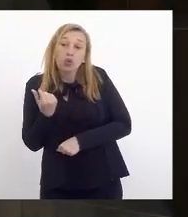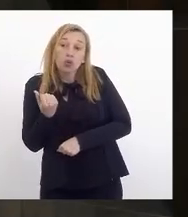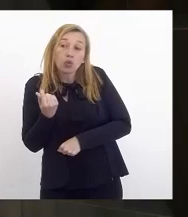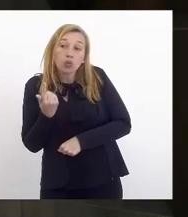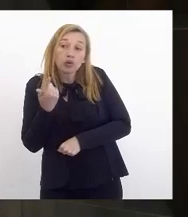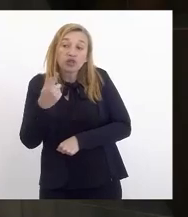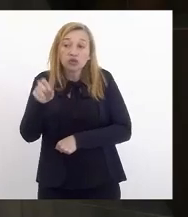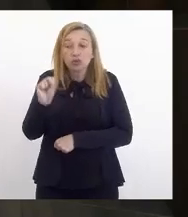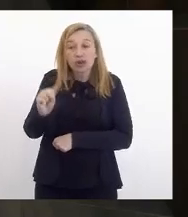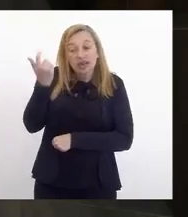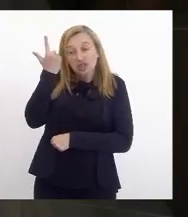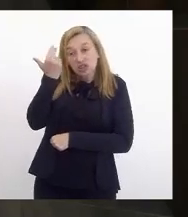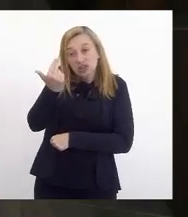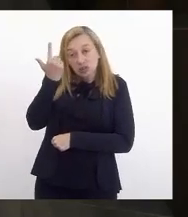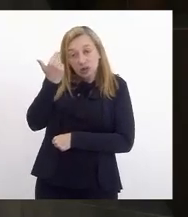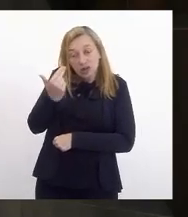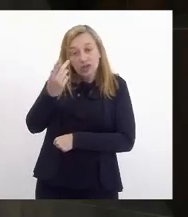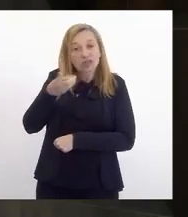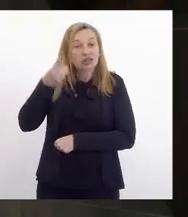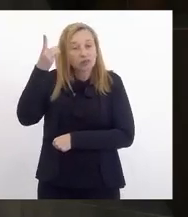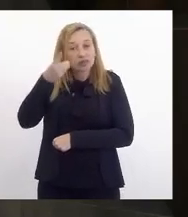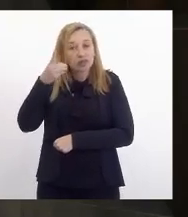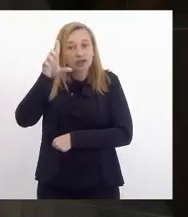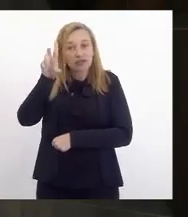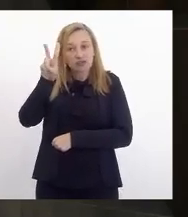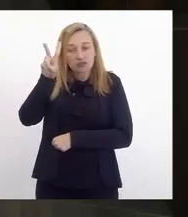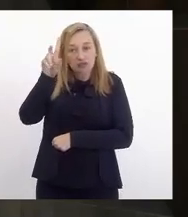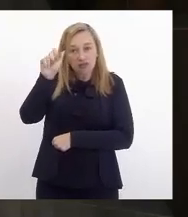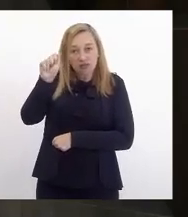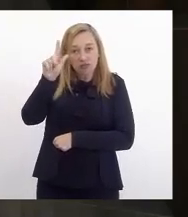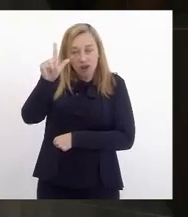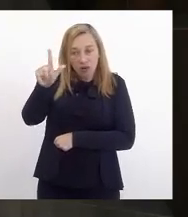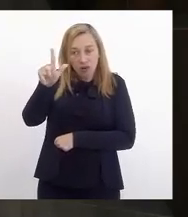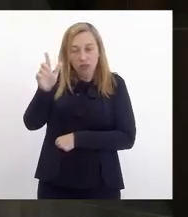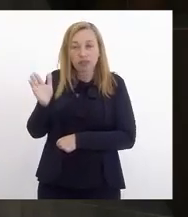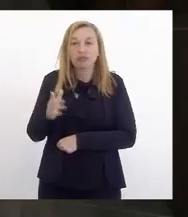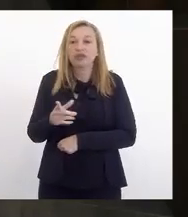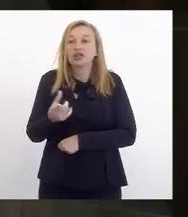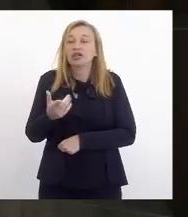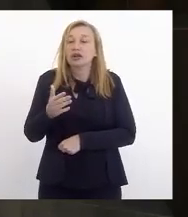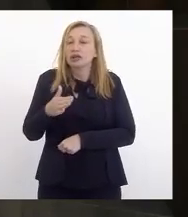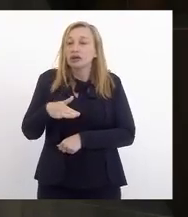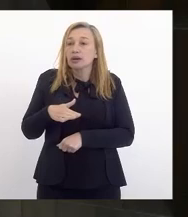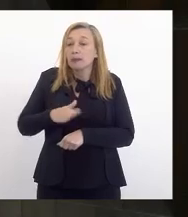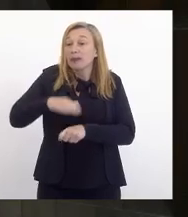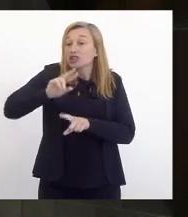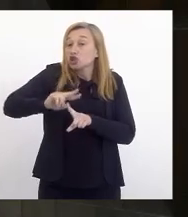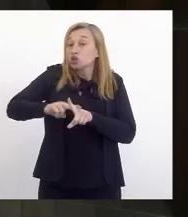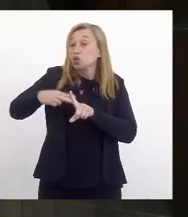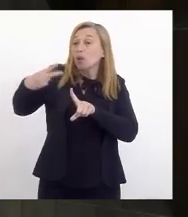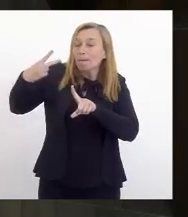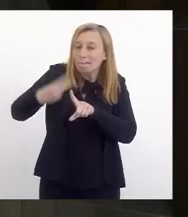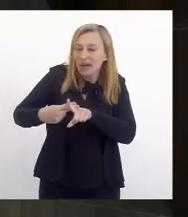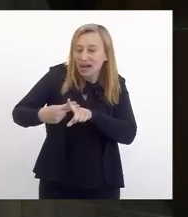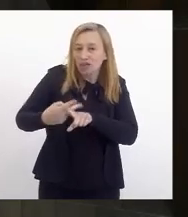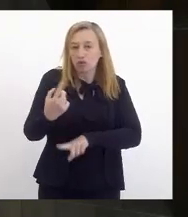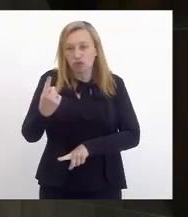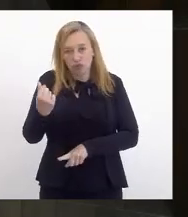gás natural, deputado Valdaceasa, poderá mais do que dobrar de